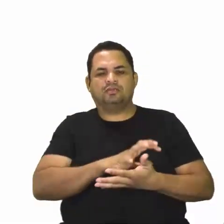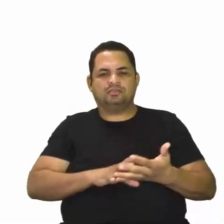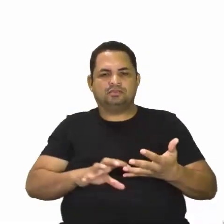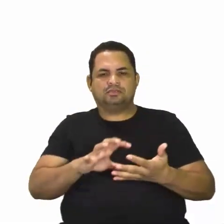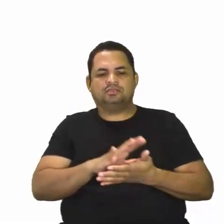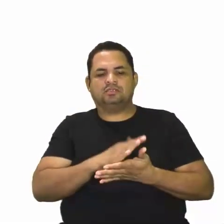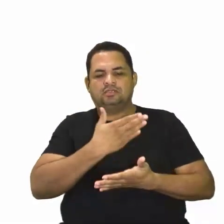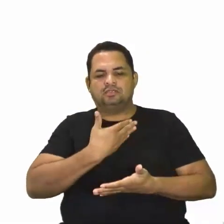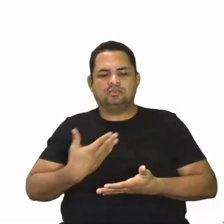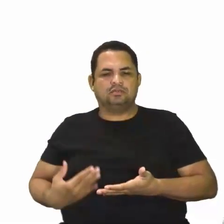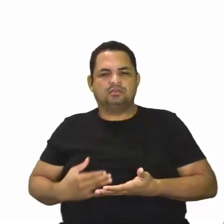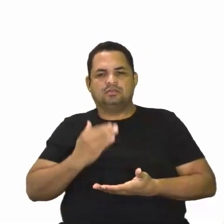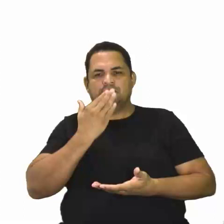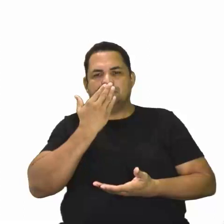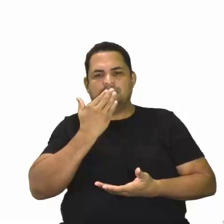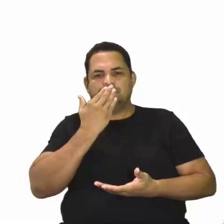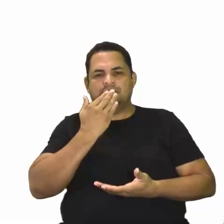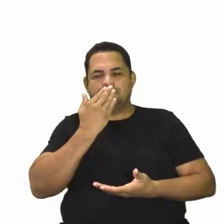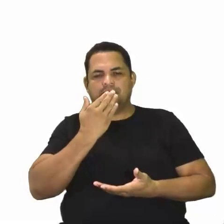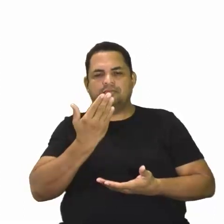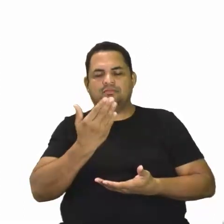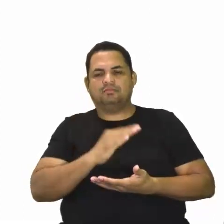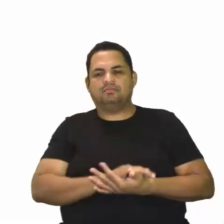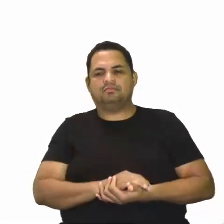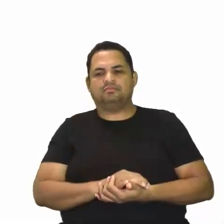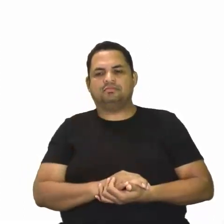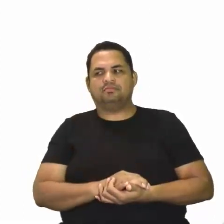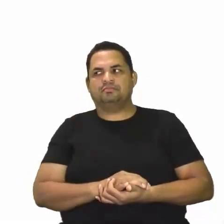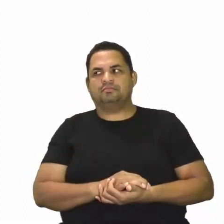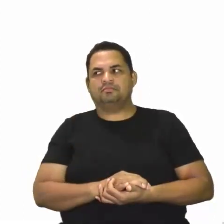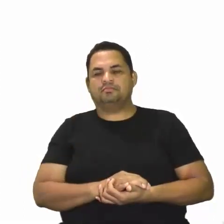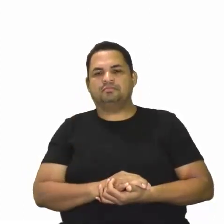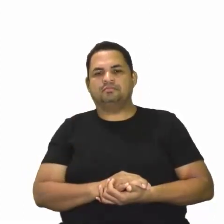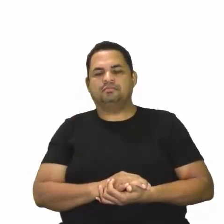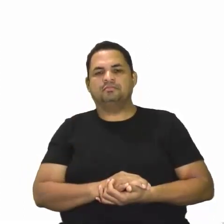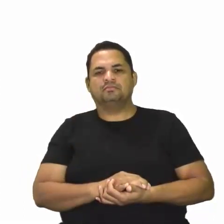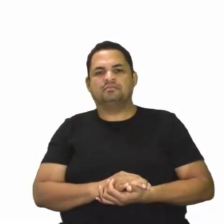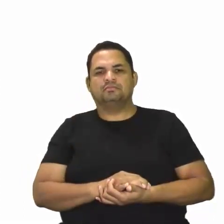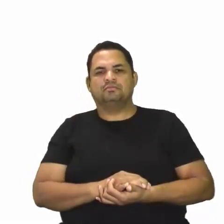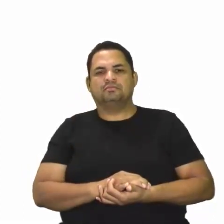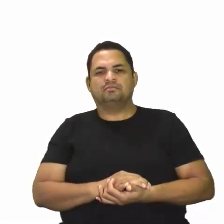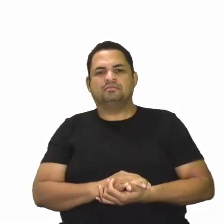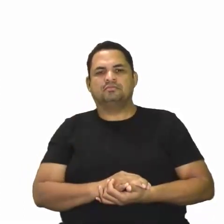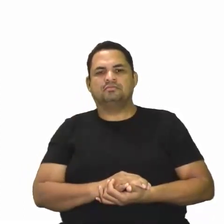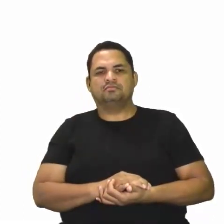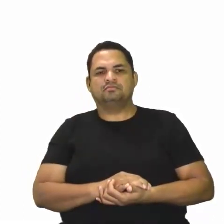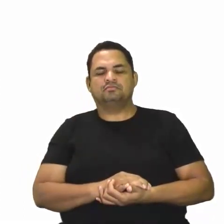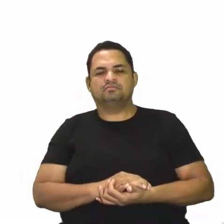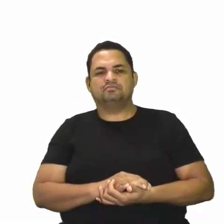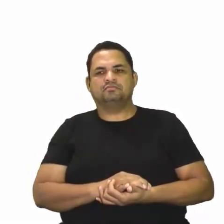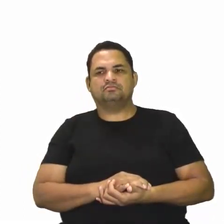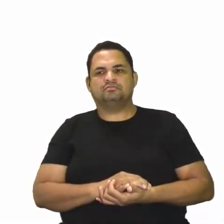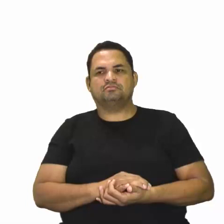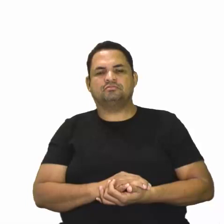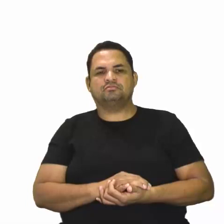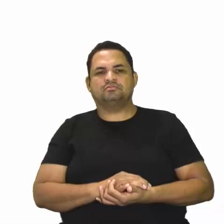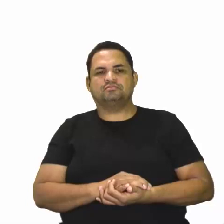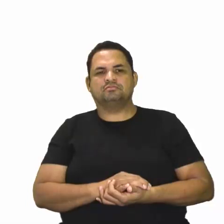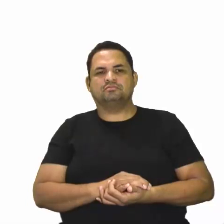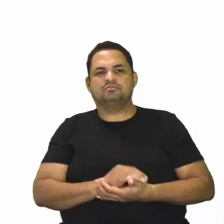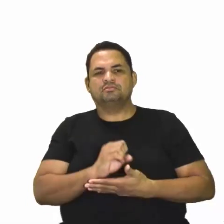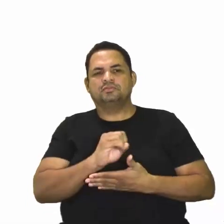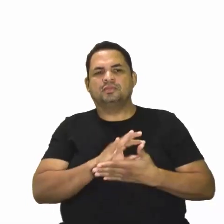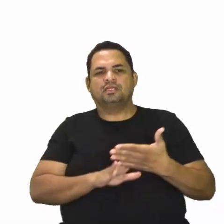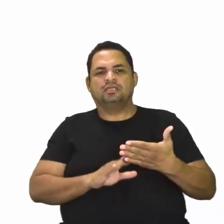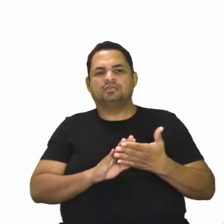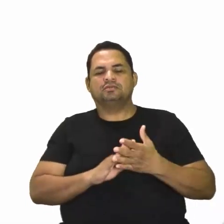Revolução Francesa e do governo José Sarney. Vamos lá para a nossa última questão. A